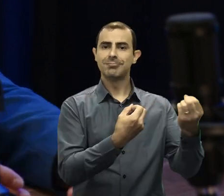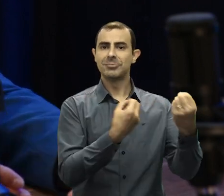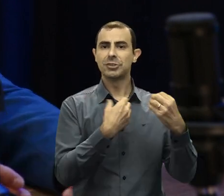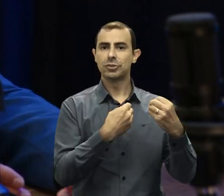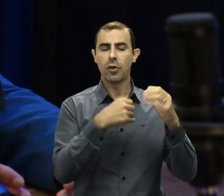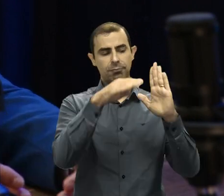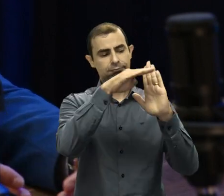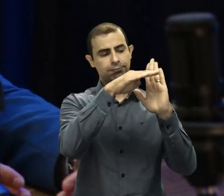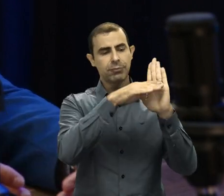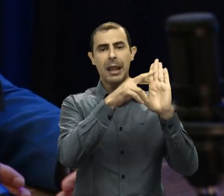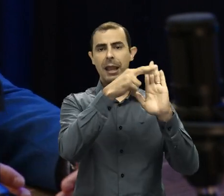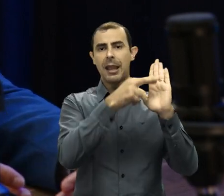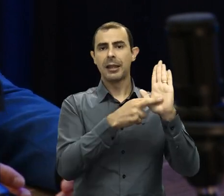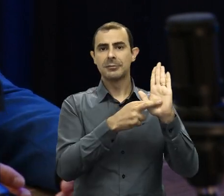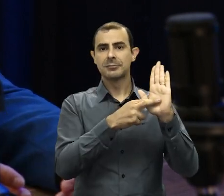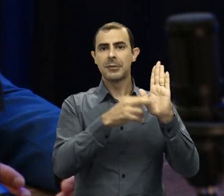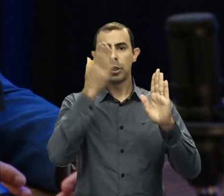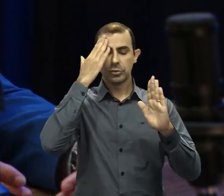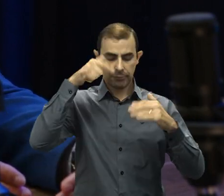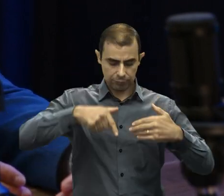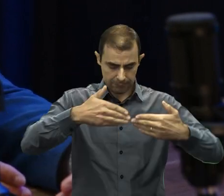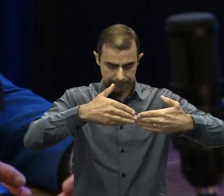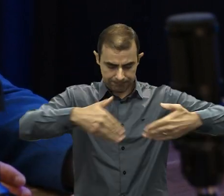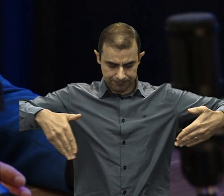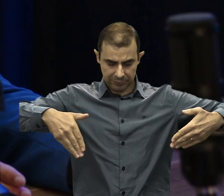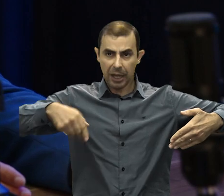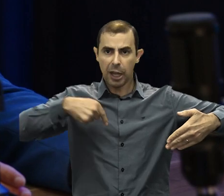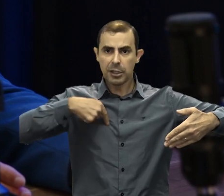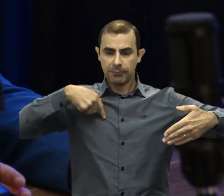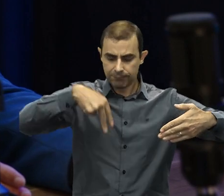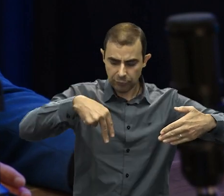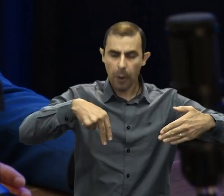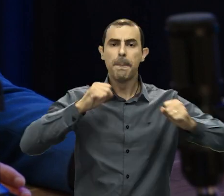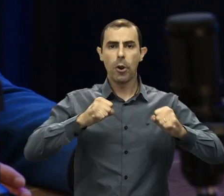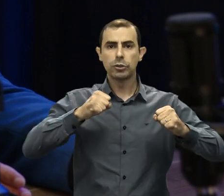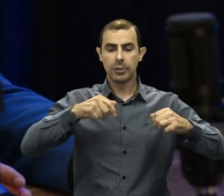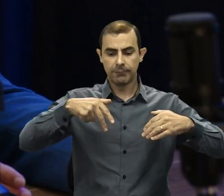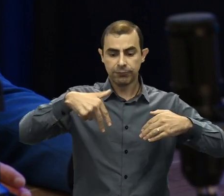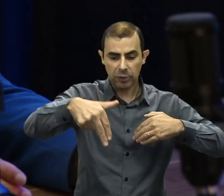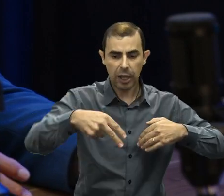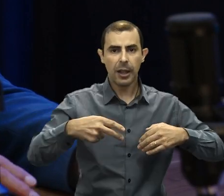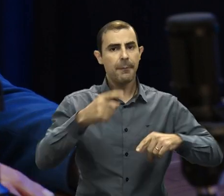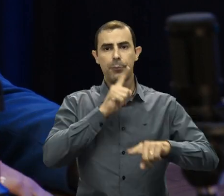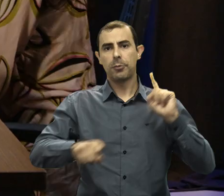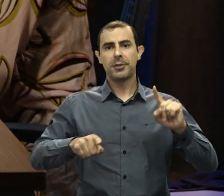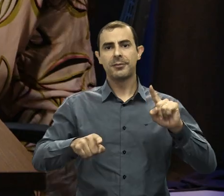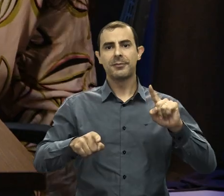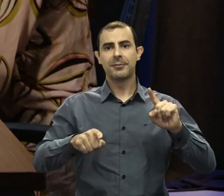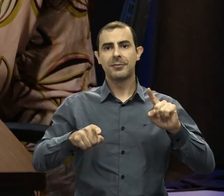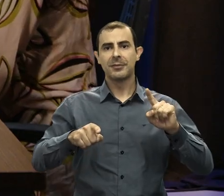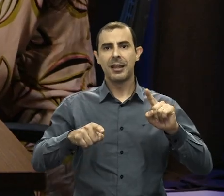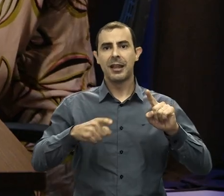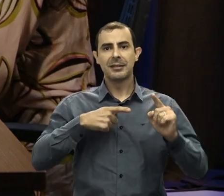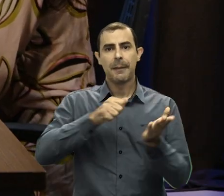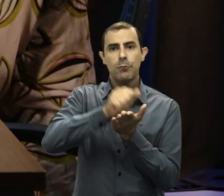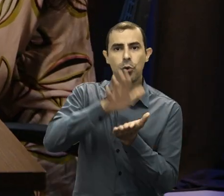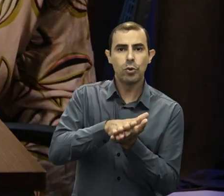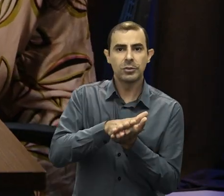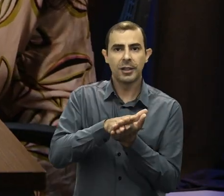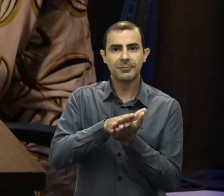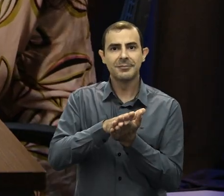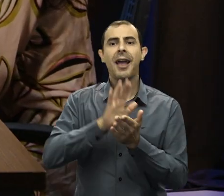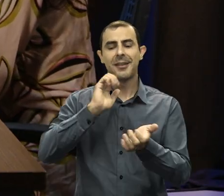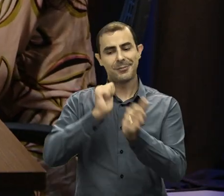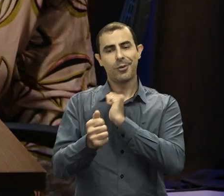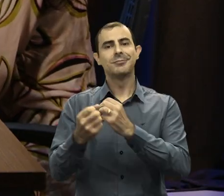aqui essa linha eu posso ir. Passou dessa linha, eu estou fora. Estou invadindo. Eu estou invadindo, então eu estou fazendo uma penalidade.